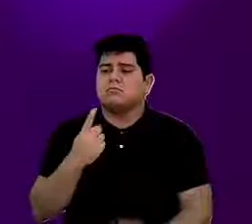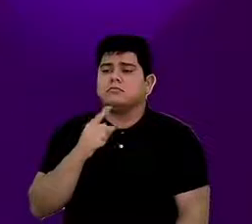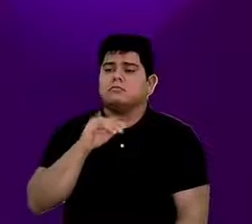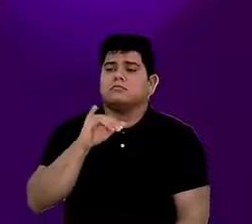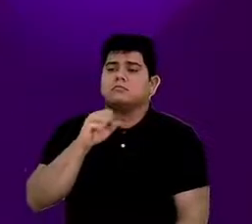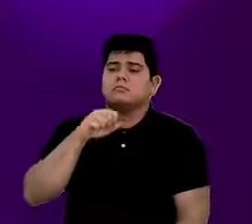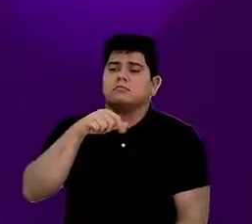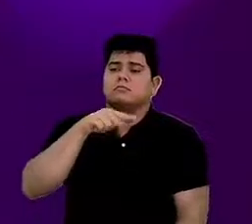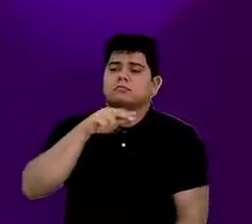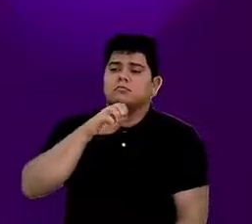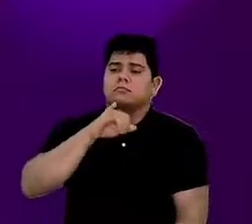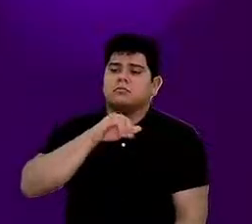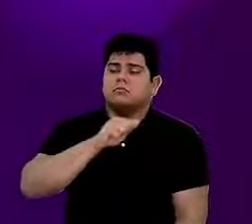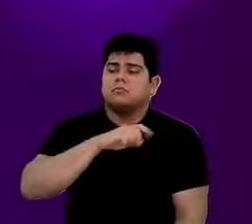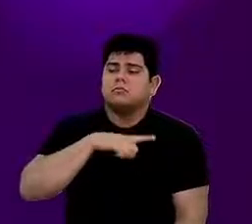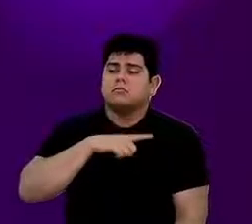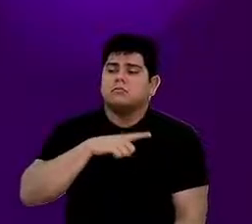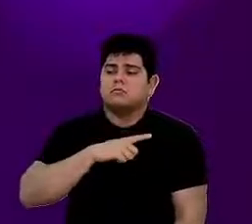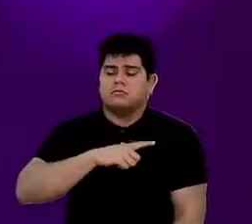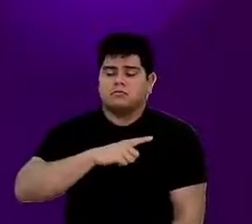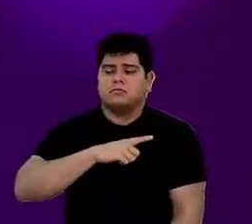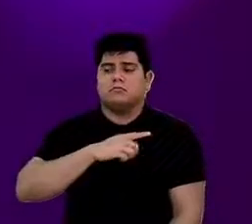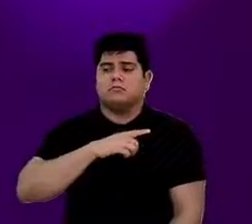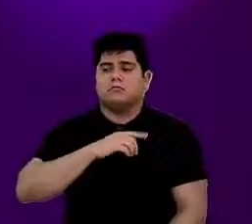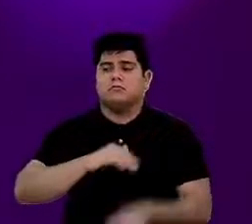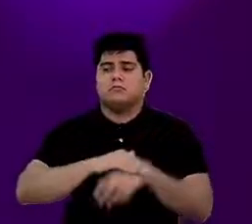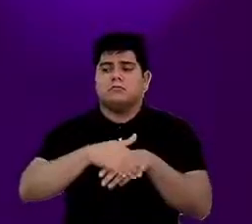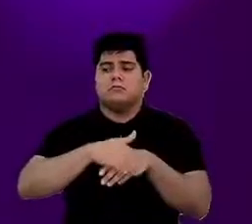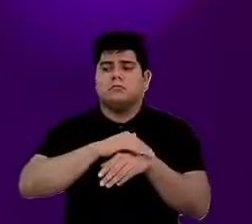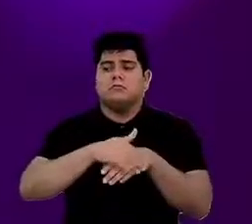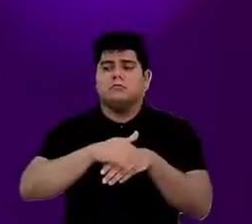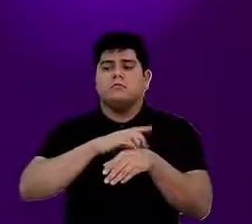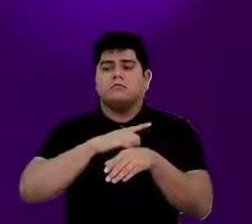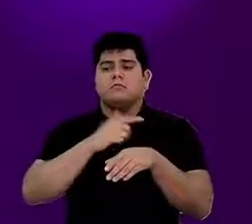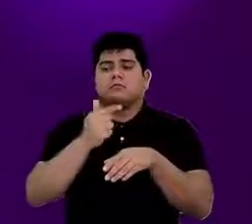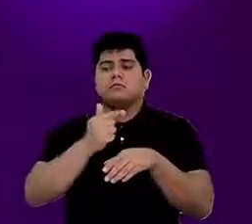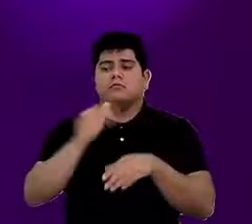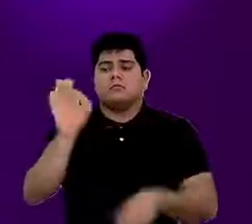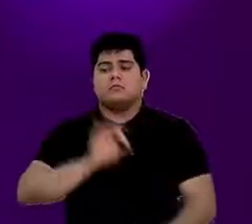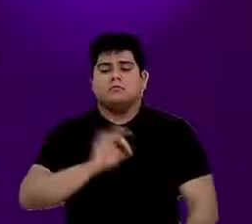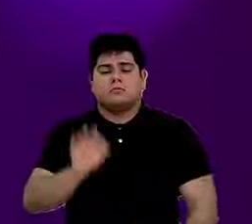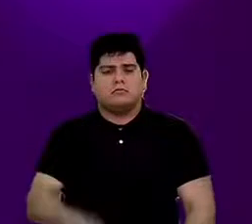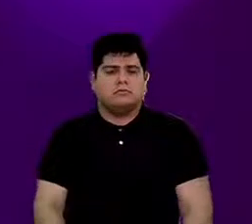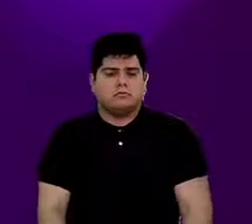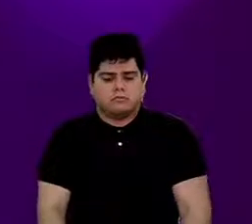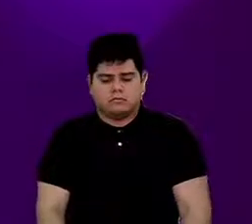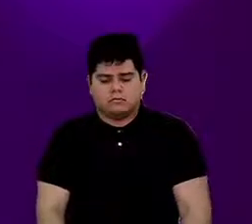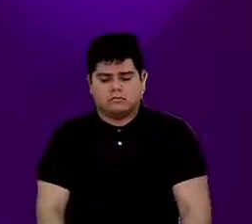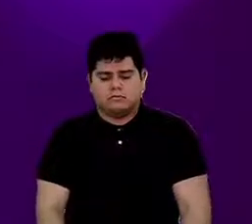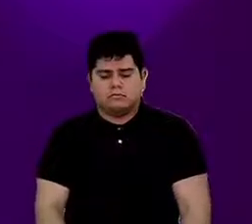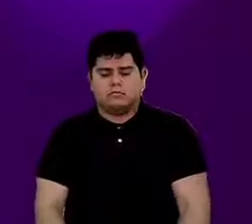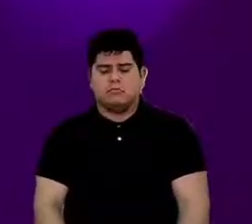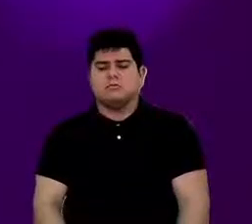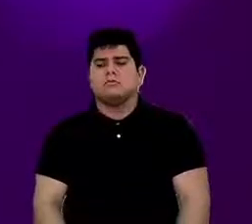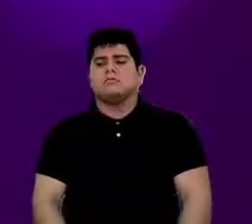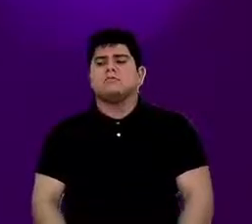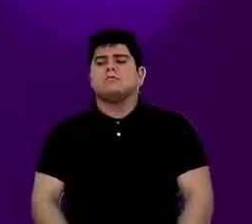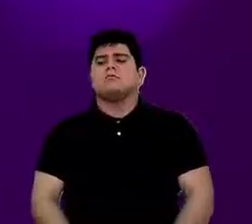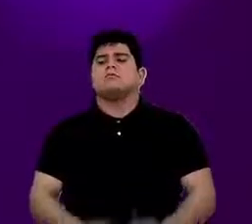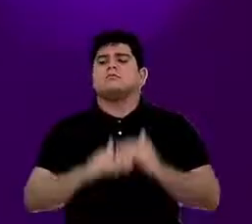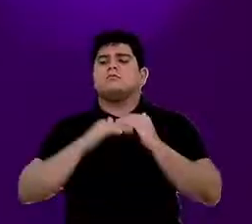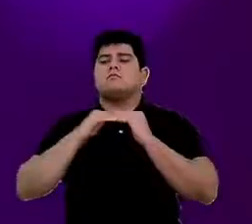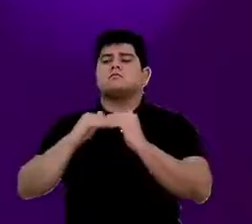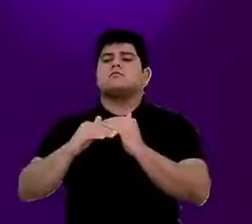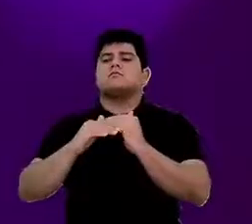aqui interessando a parede lateral, aqui anterolateral, de 7%. Então, pelos padrões atuais, um paciente de